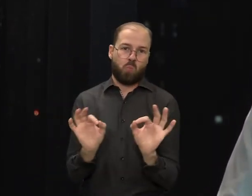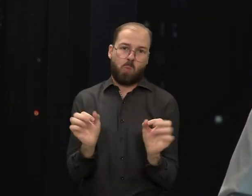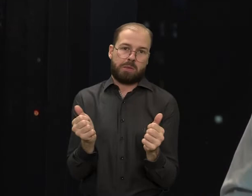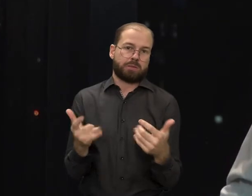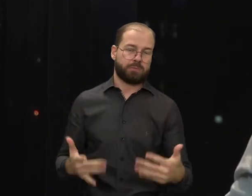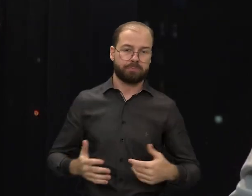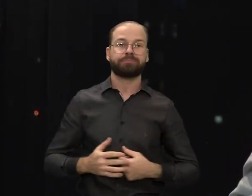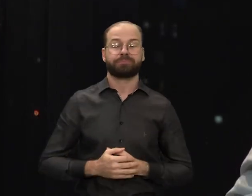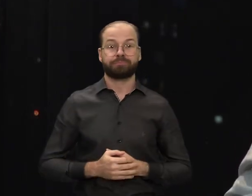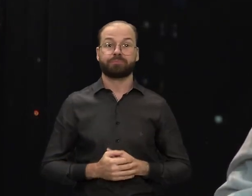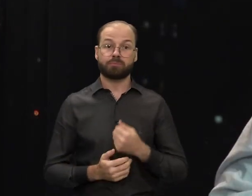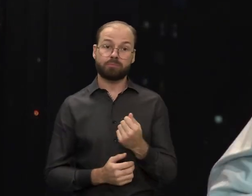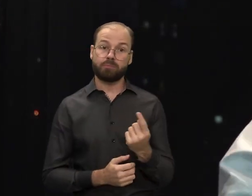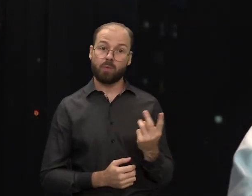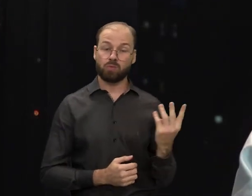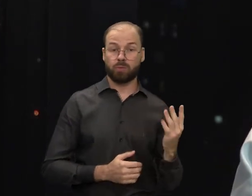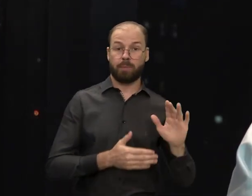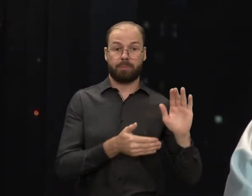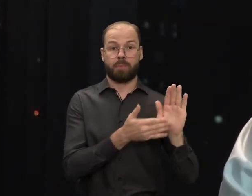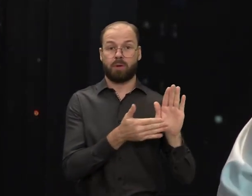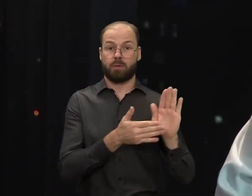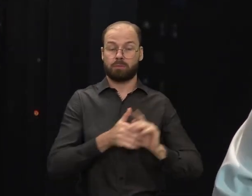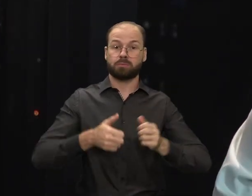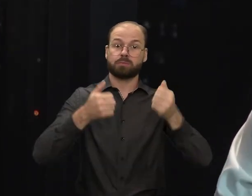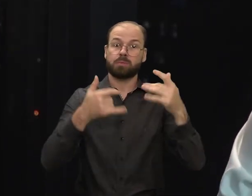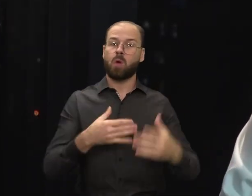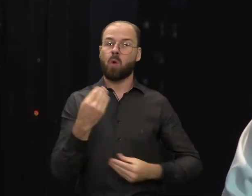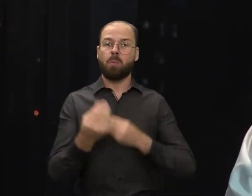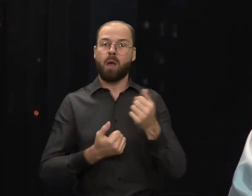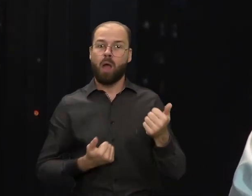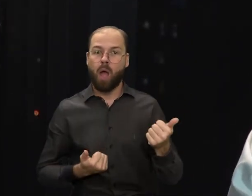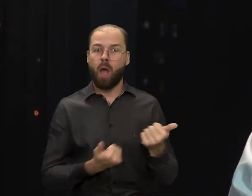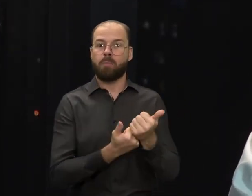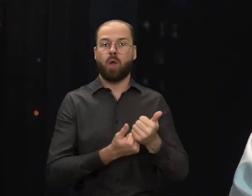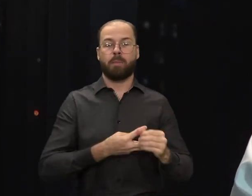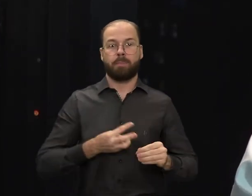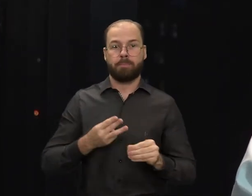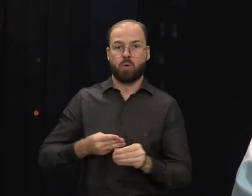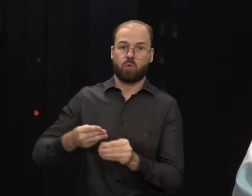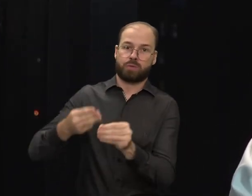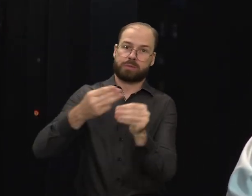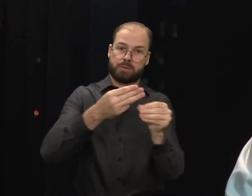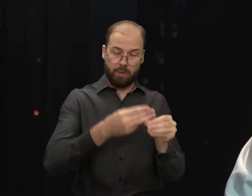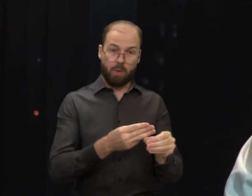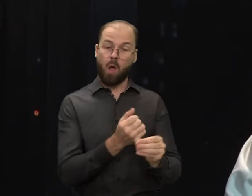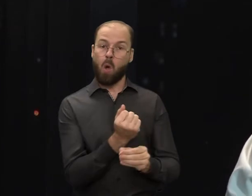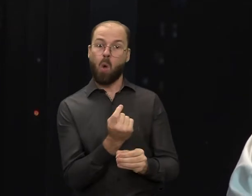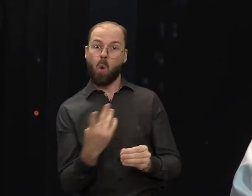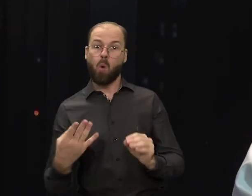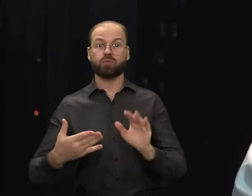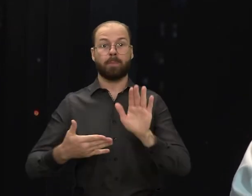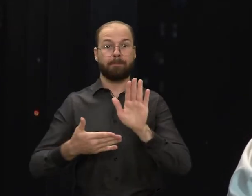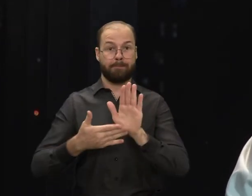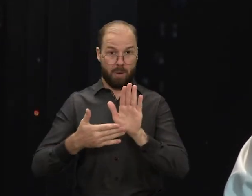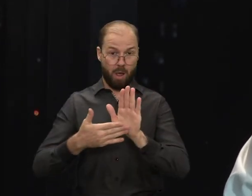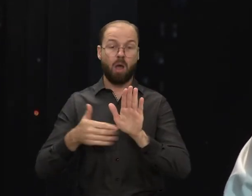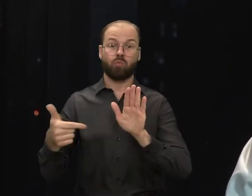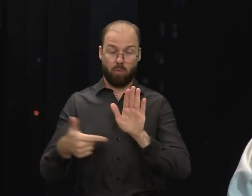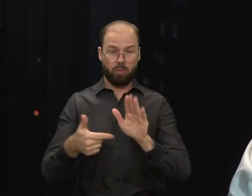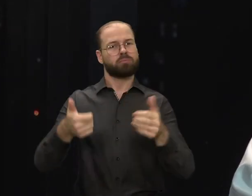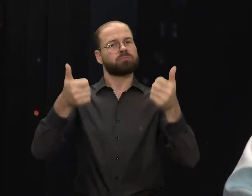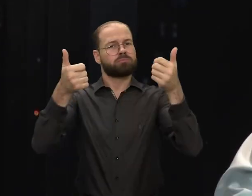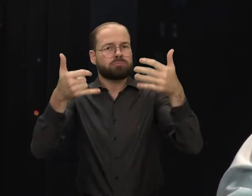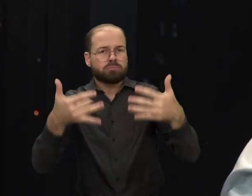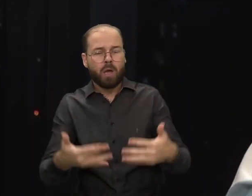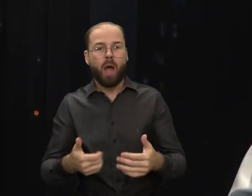Alguns planos falam em apoiar os municípios. Tem alguns planos que falam nessa questão de apoio aos municípios,